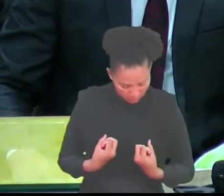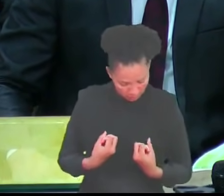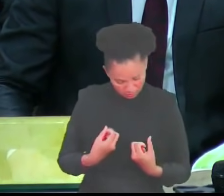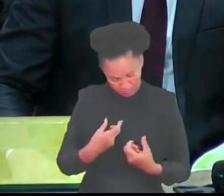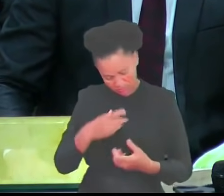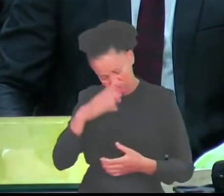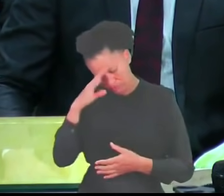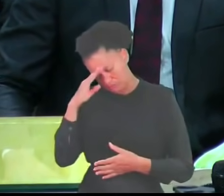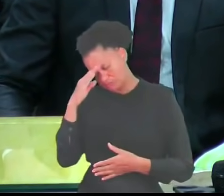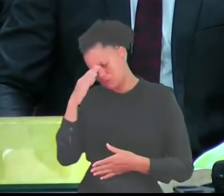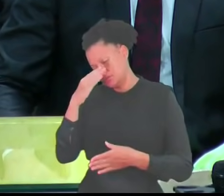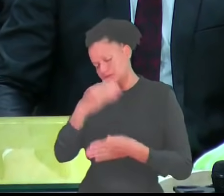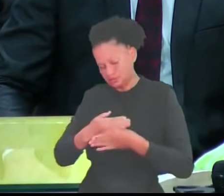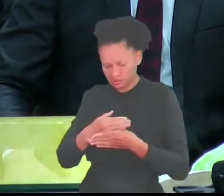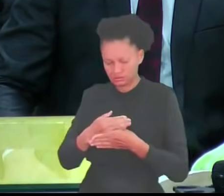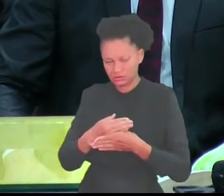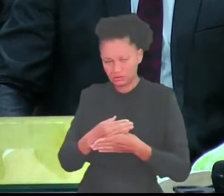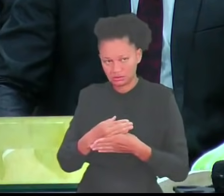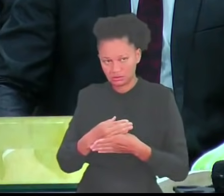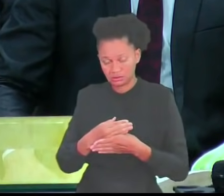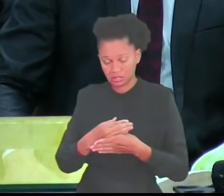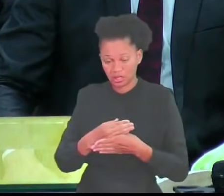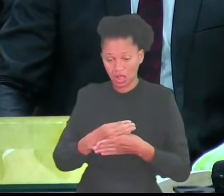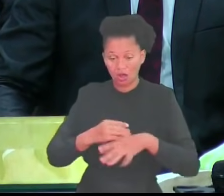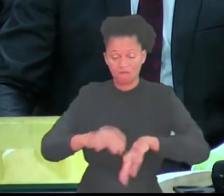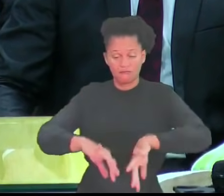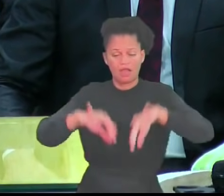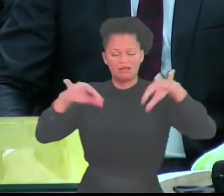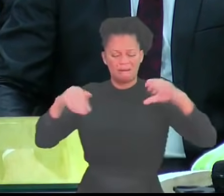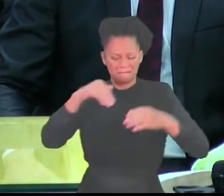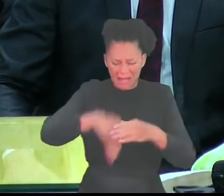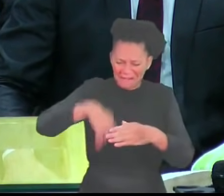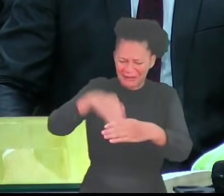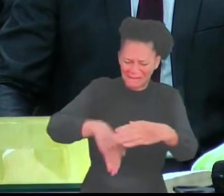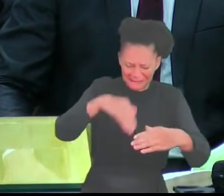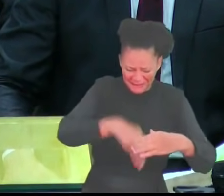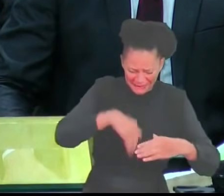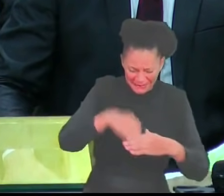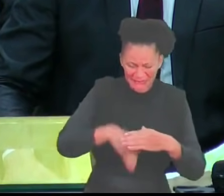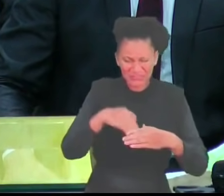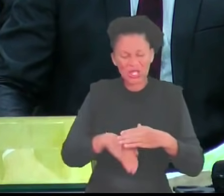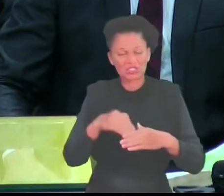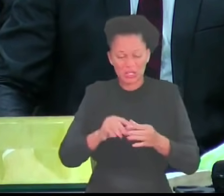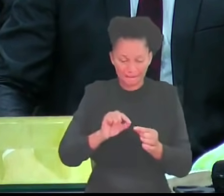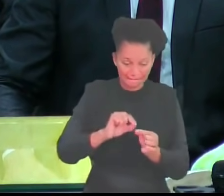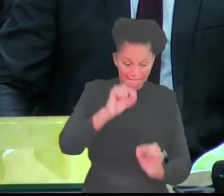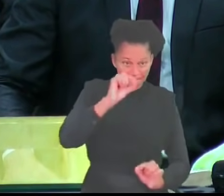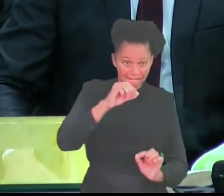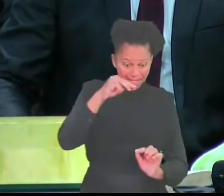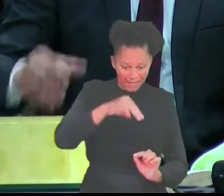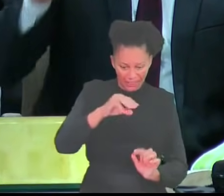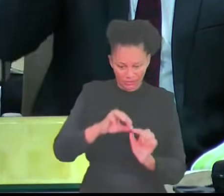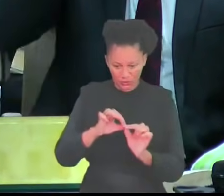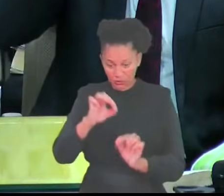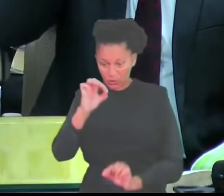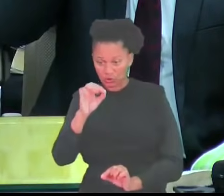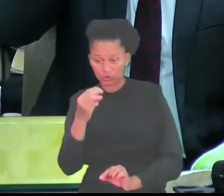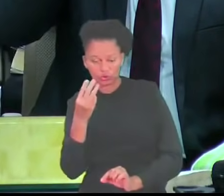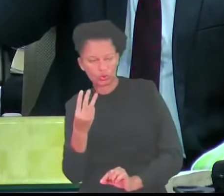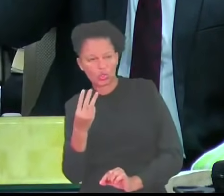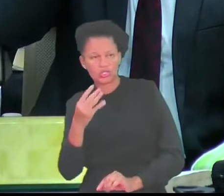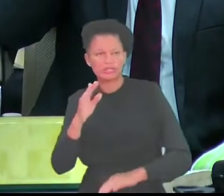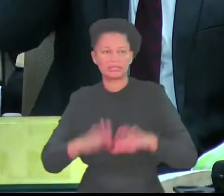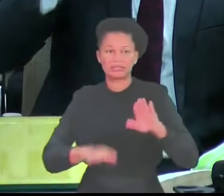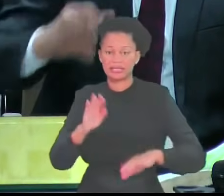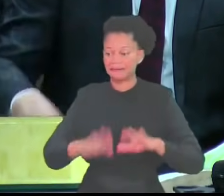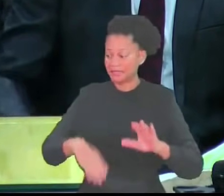dormiram. O vale cheio de covas. Cova de 1 metro, cova de 2, cova de 1,5 metro. Dependia